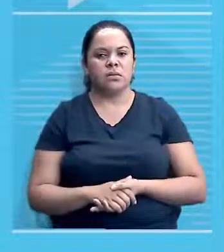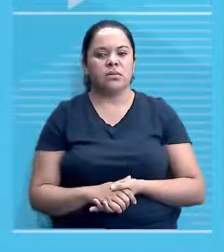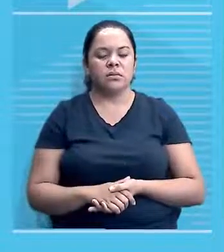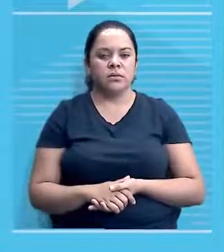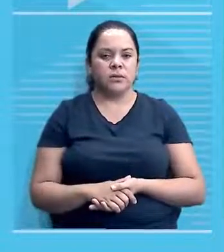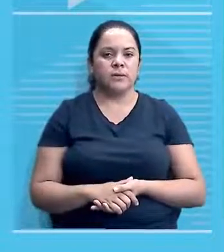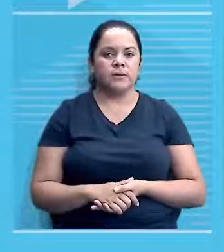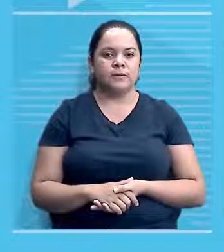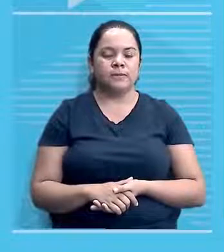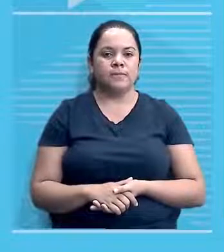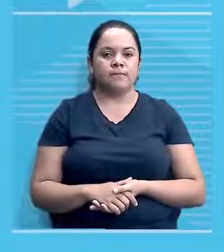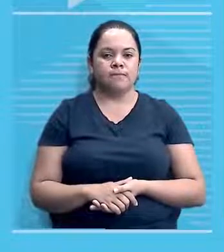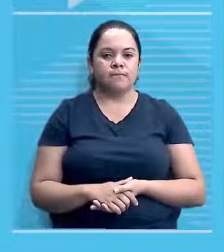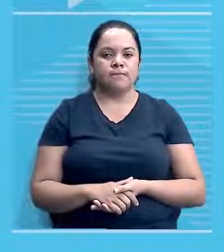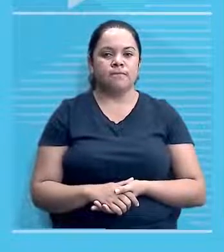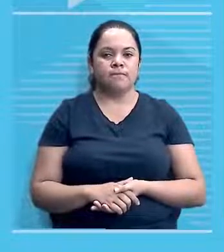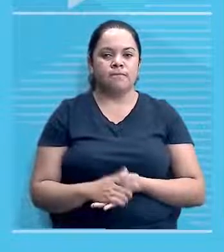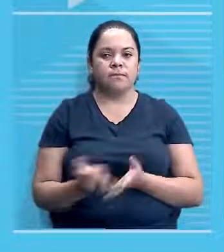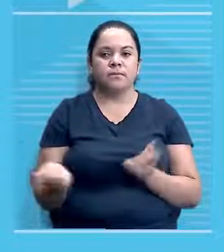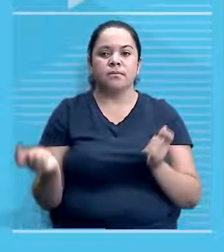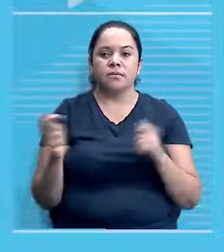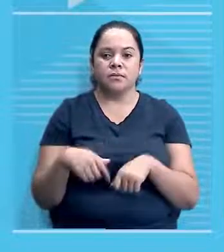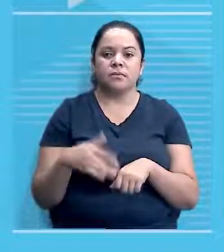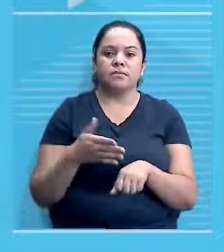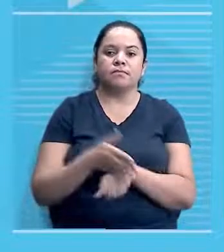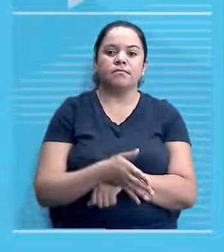mais acessível